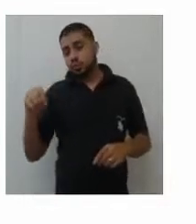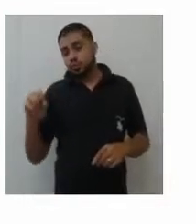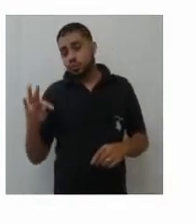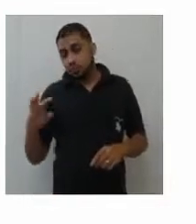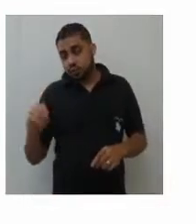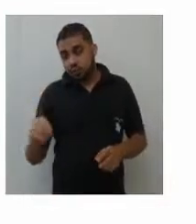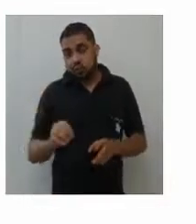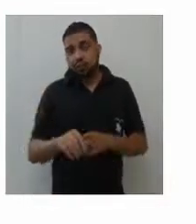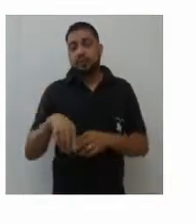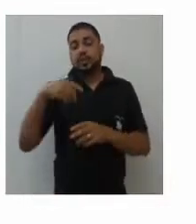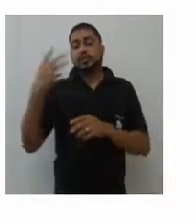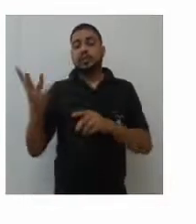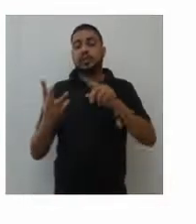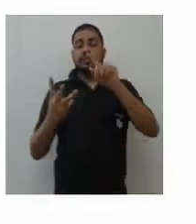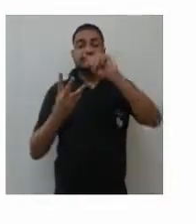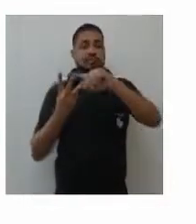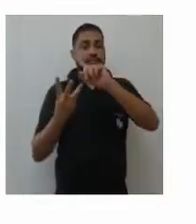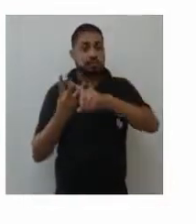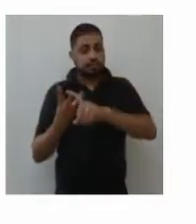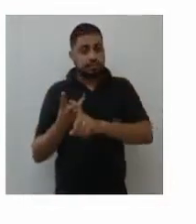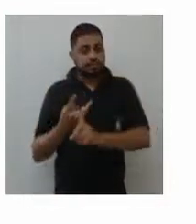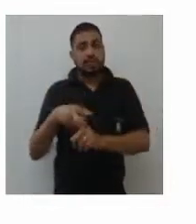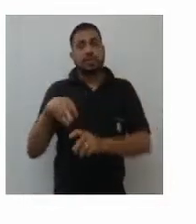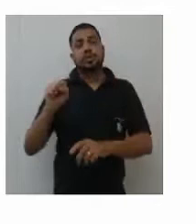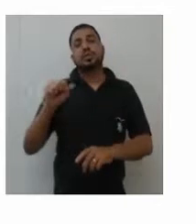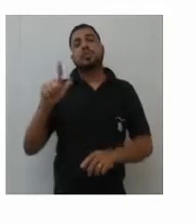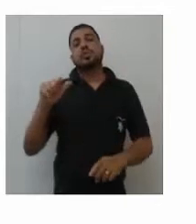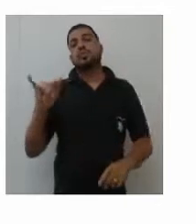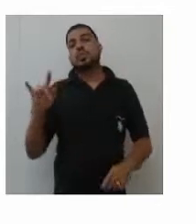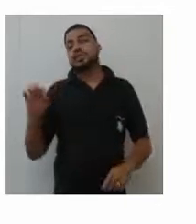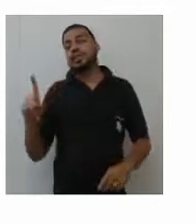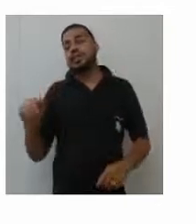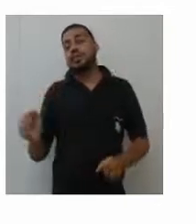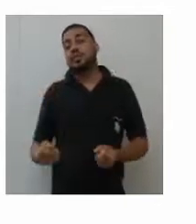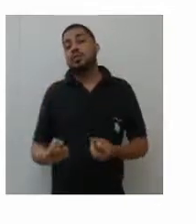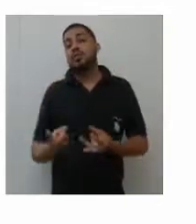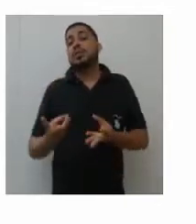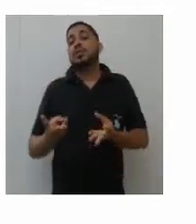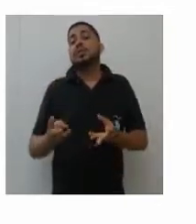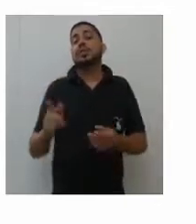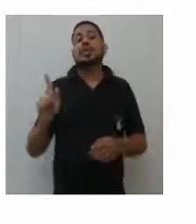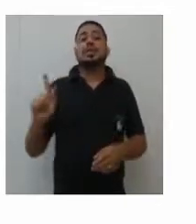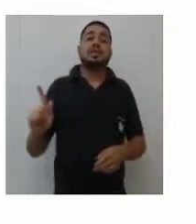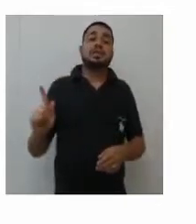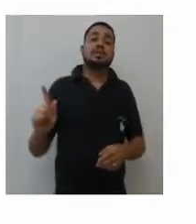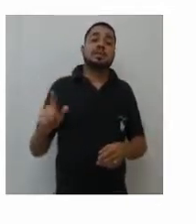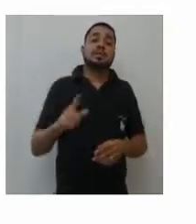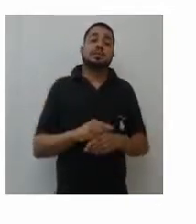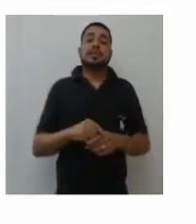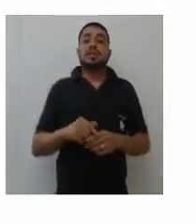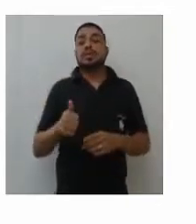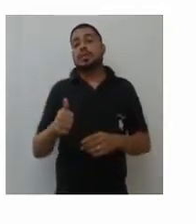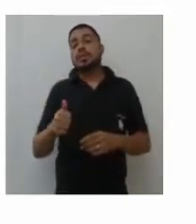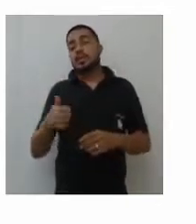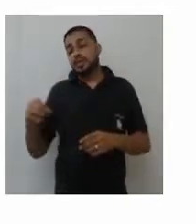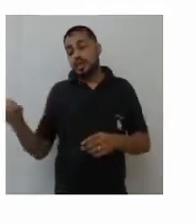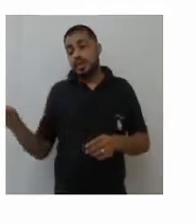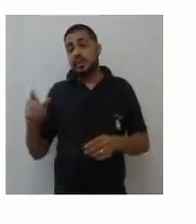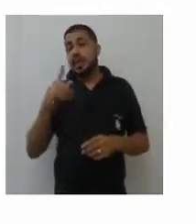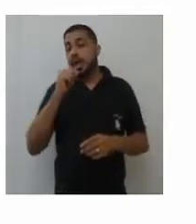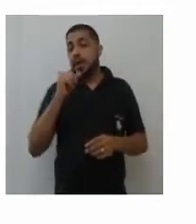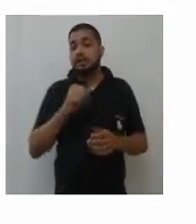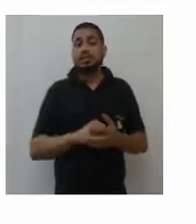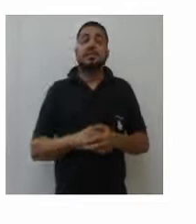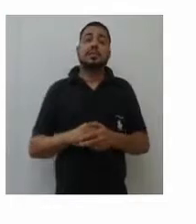coluna, que é a coluna do meio, é a coluna de solubilidade, quantidade em gramas do soluto em 100 gramas de água. E a